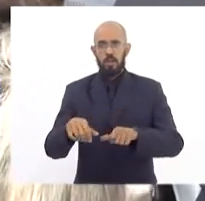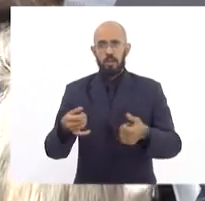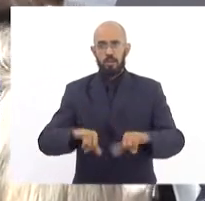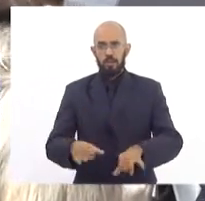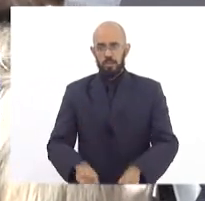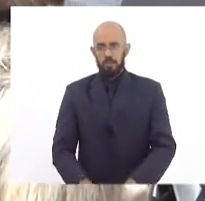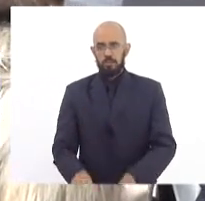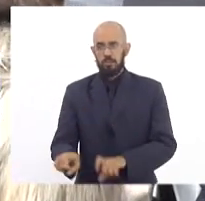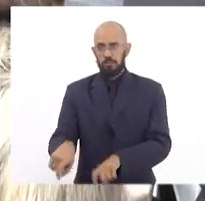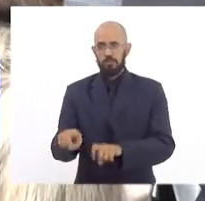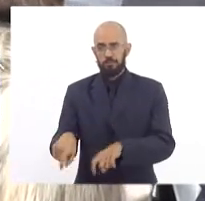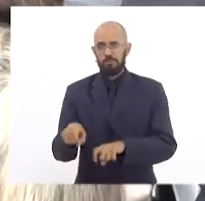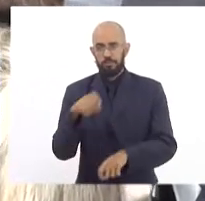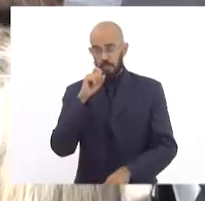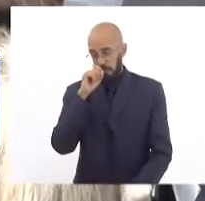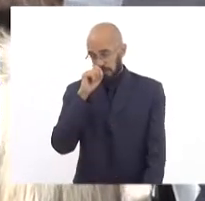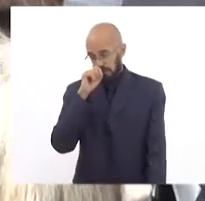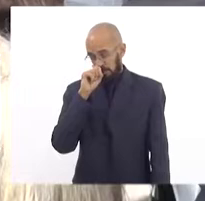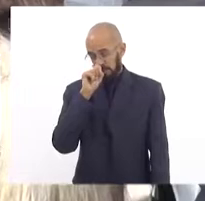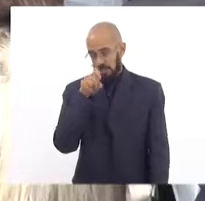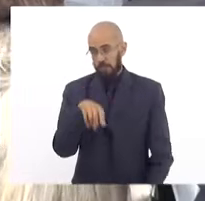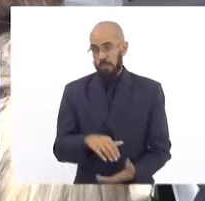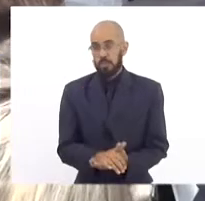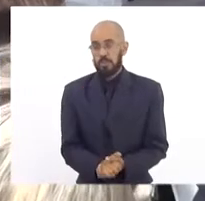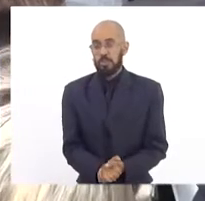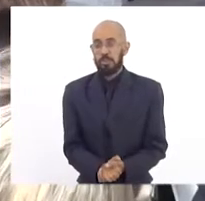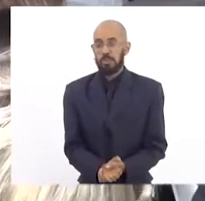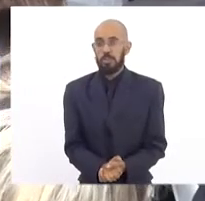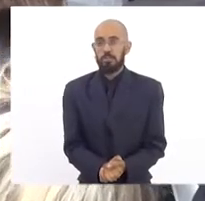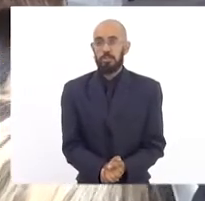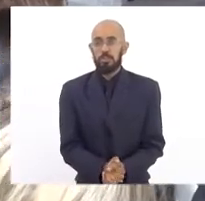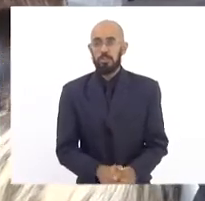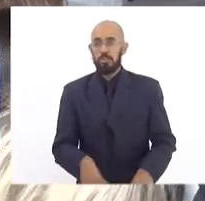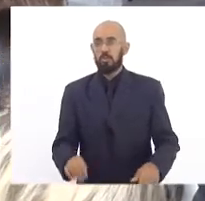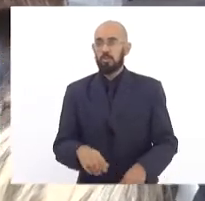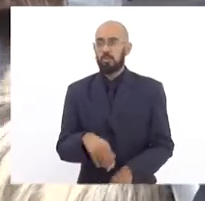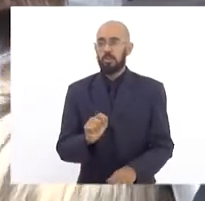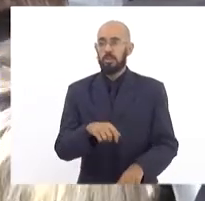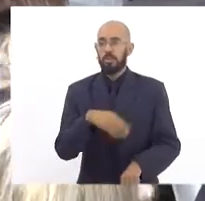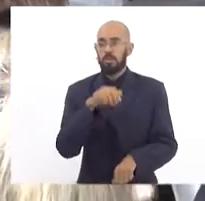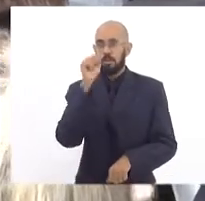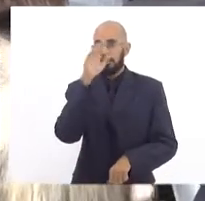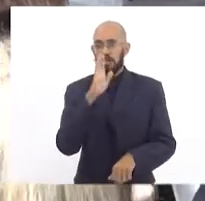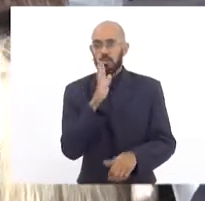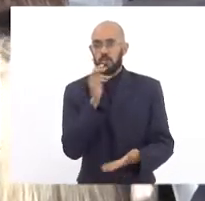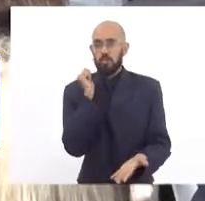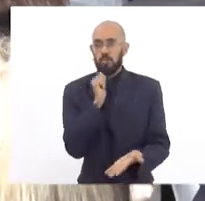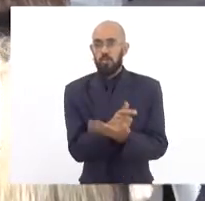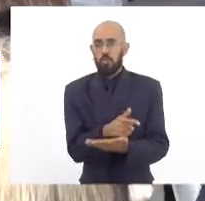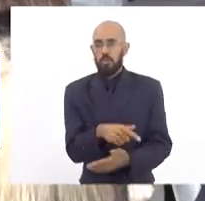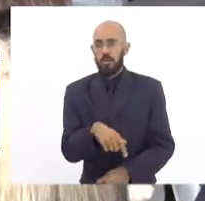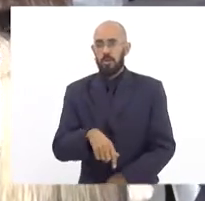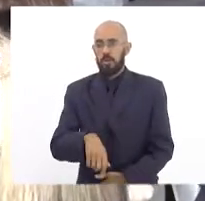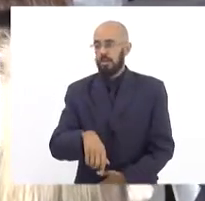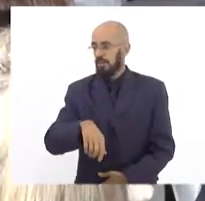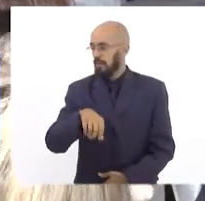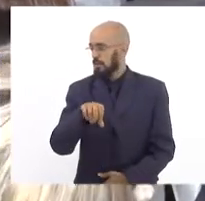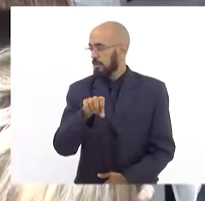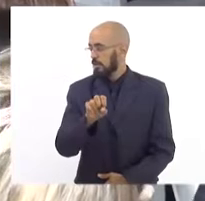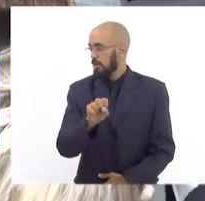o Brasil importa 85% do fertilizante usado na agricultura. E a gente